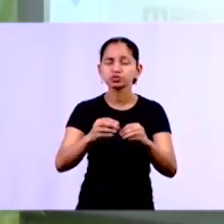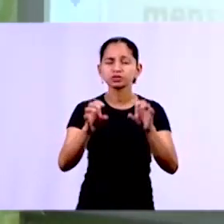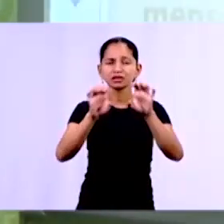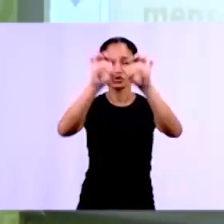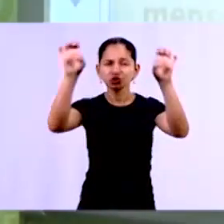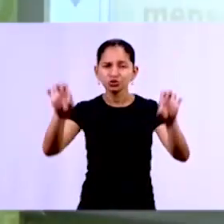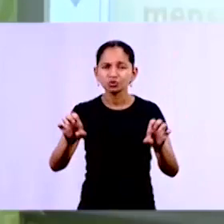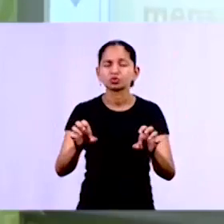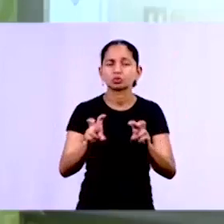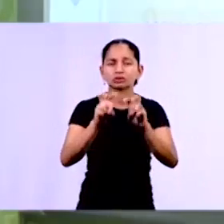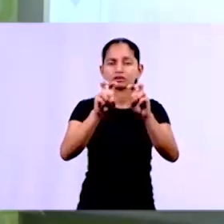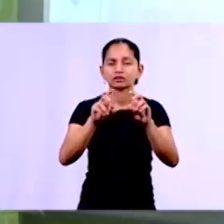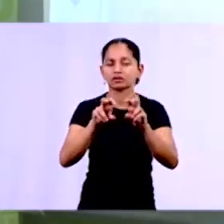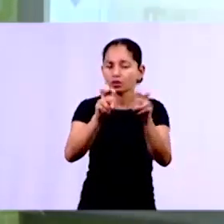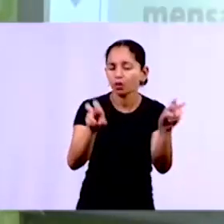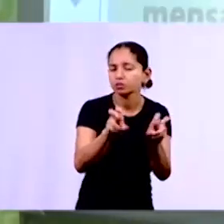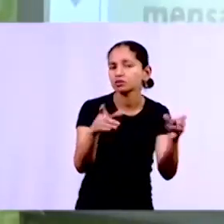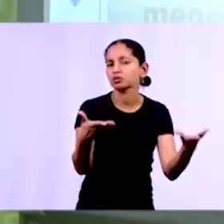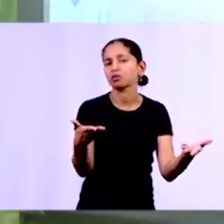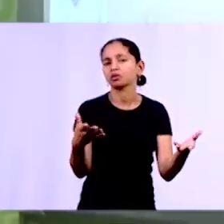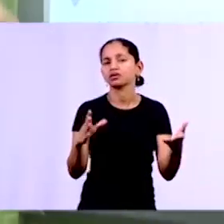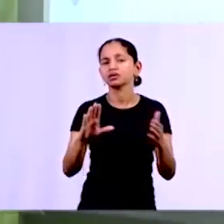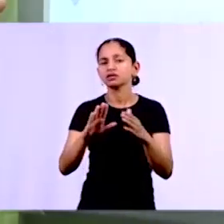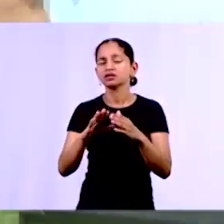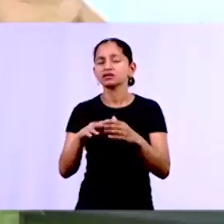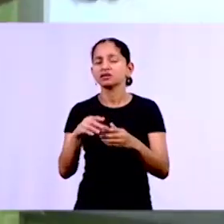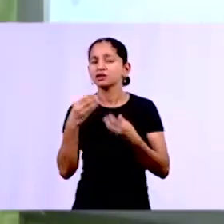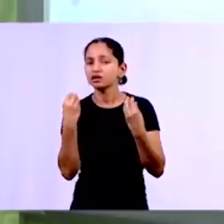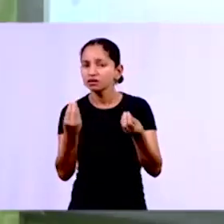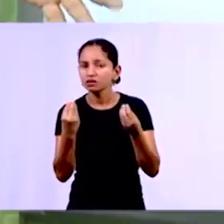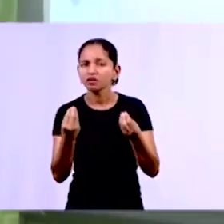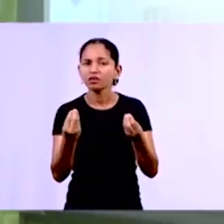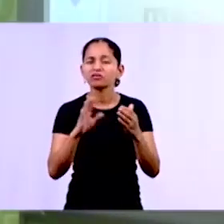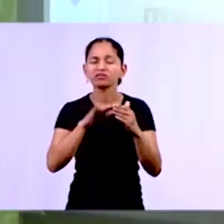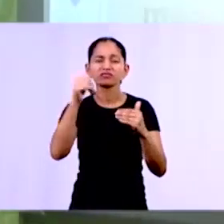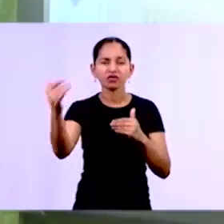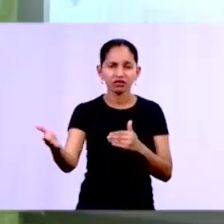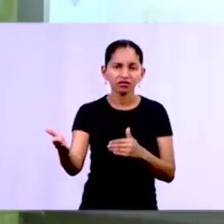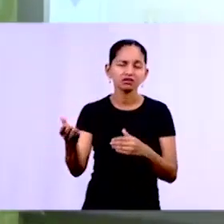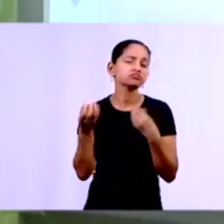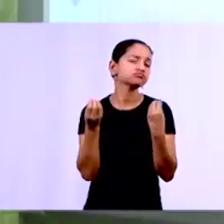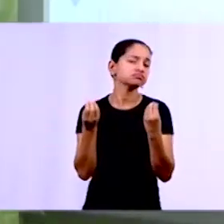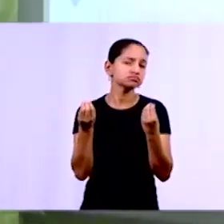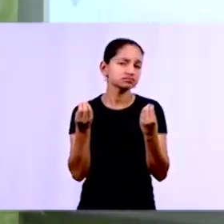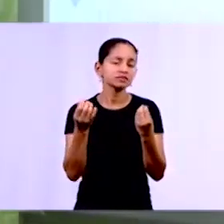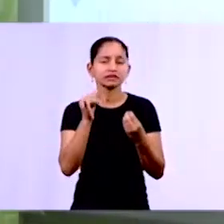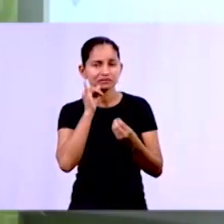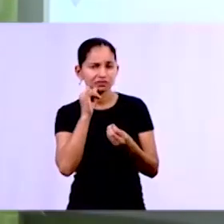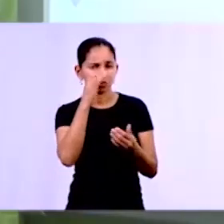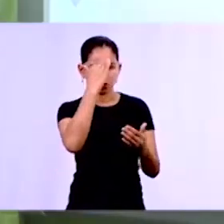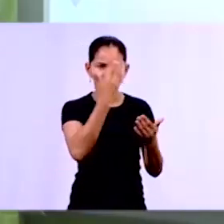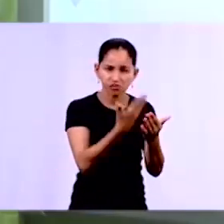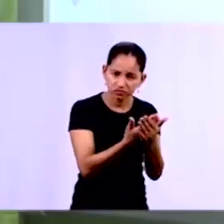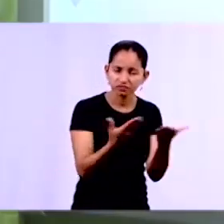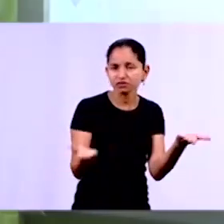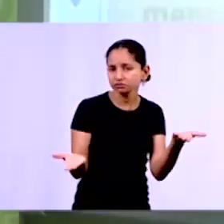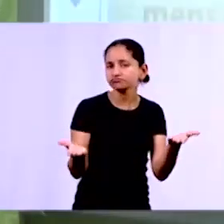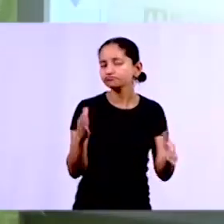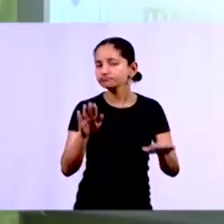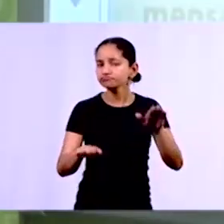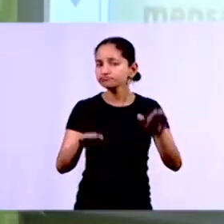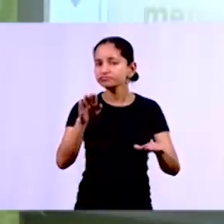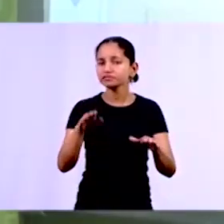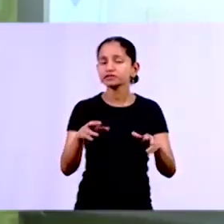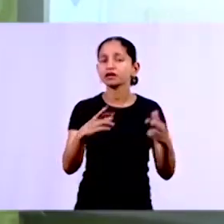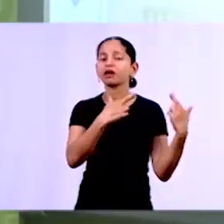computação fora, vai me dar muito mais garantia de serviço, professor, vai me dar muito mais confiabilidade, vai tirar